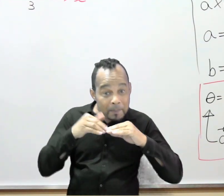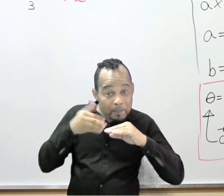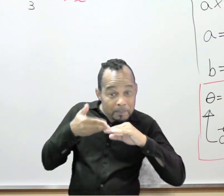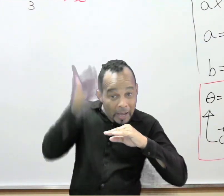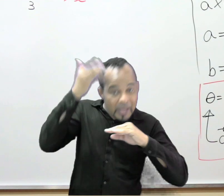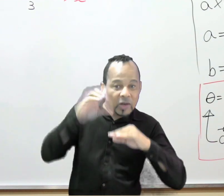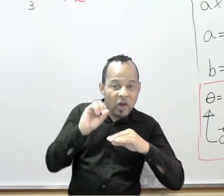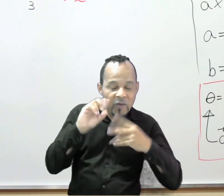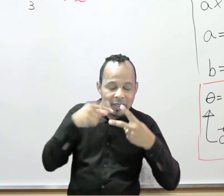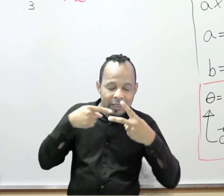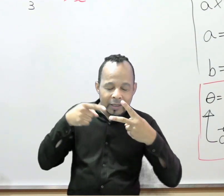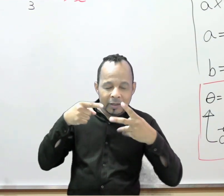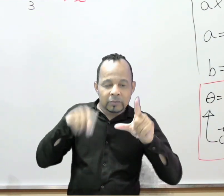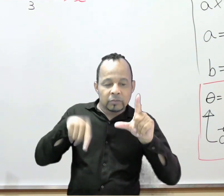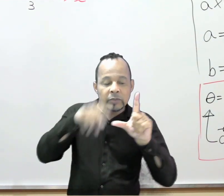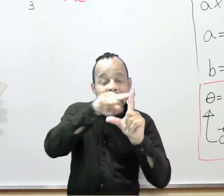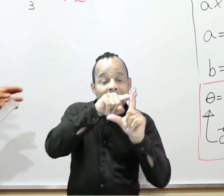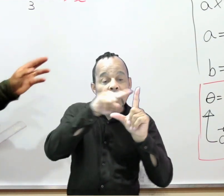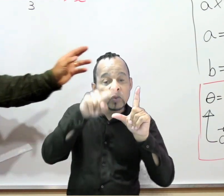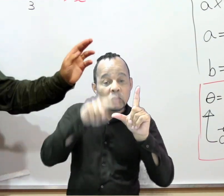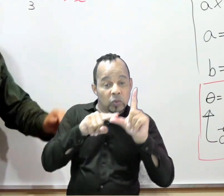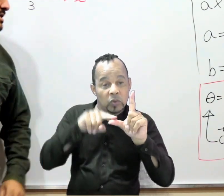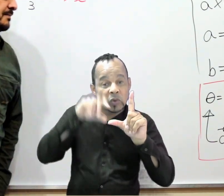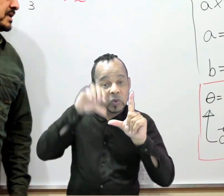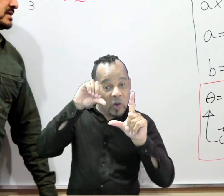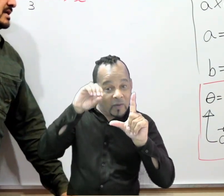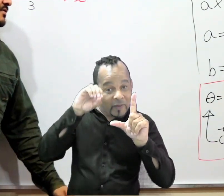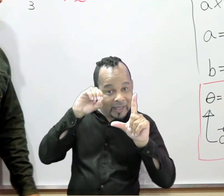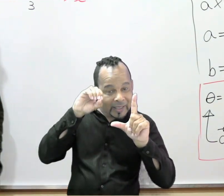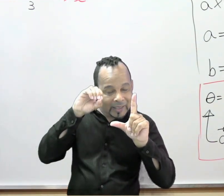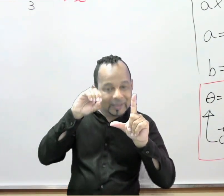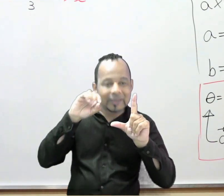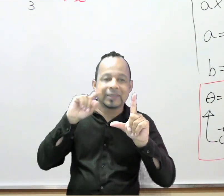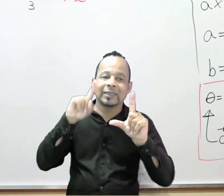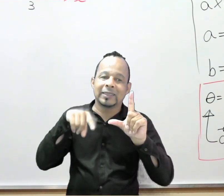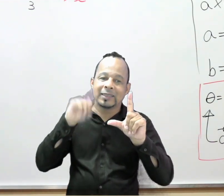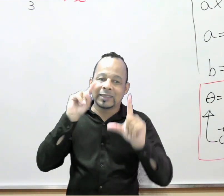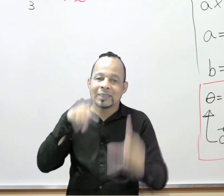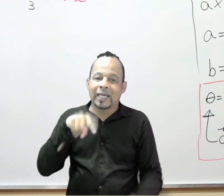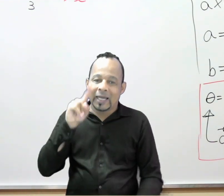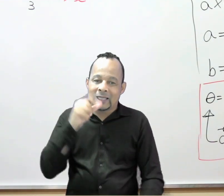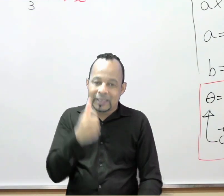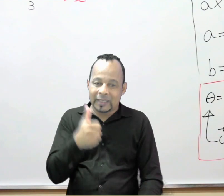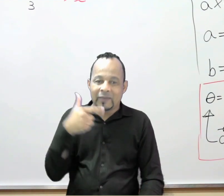que é maior que 90 esse ângulo, então só pode ser